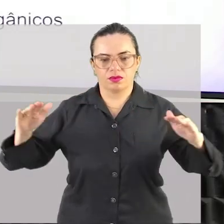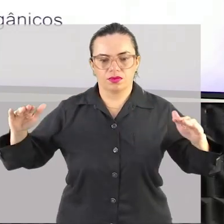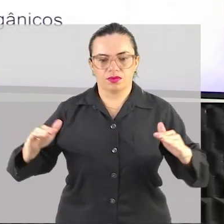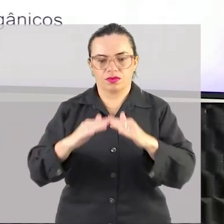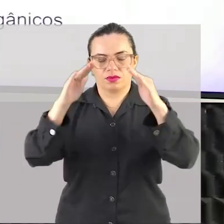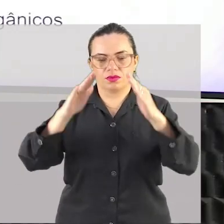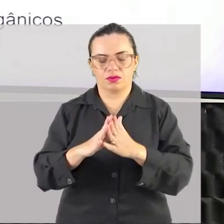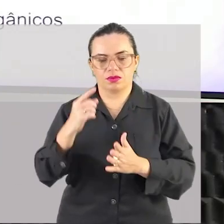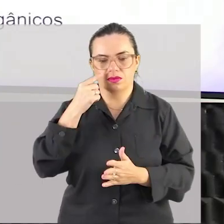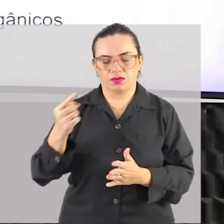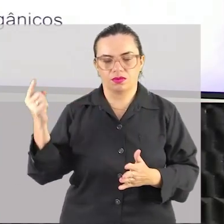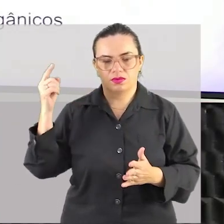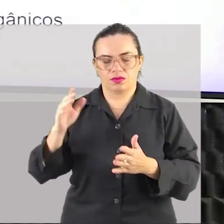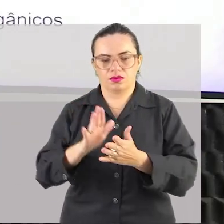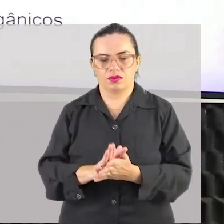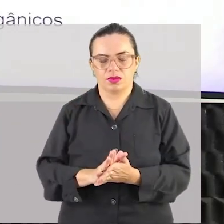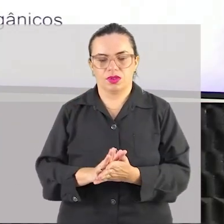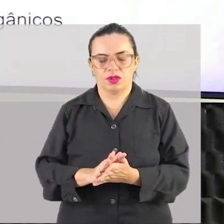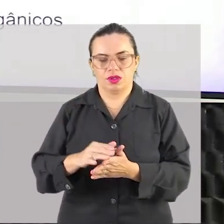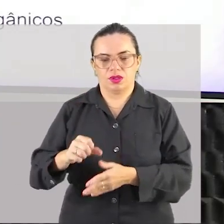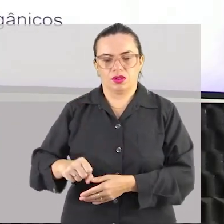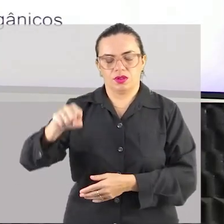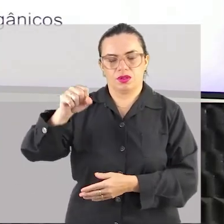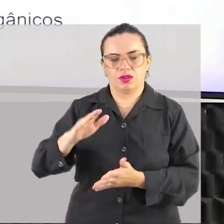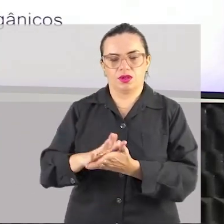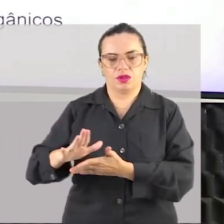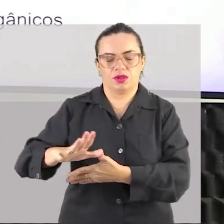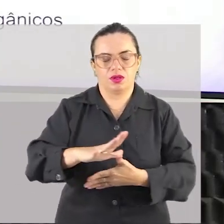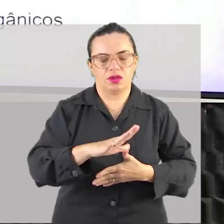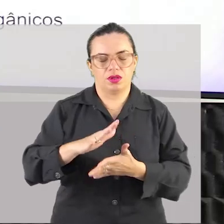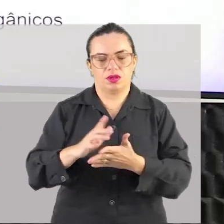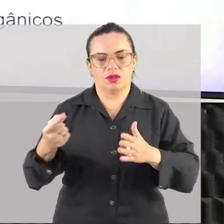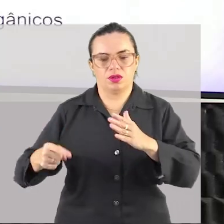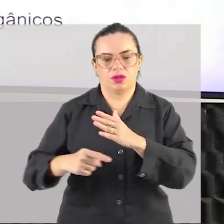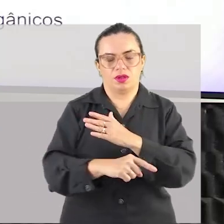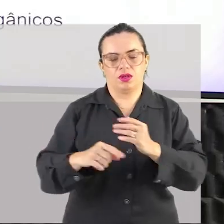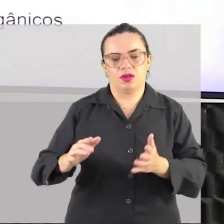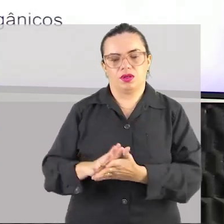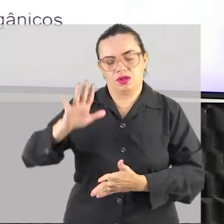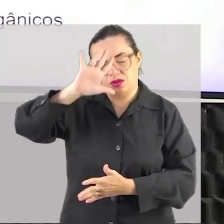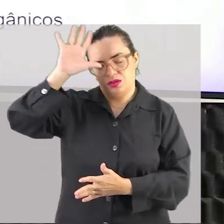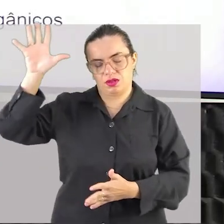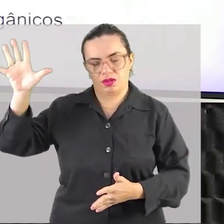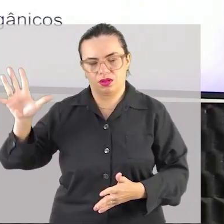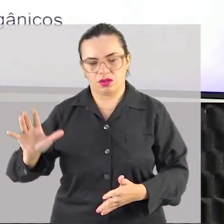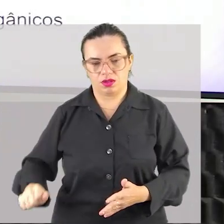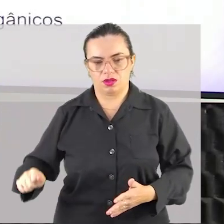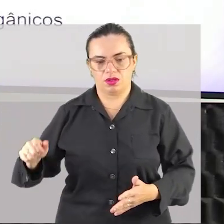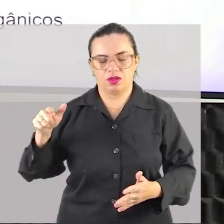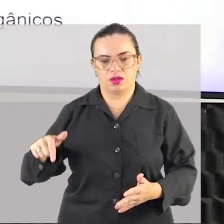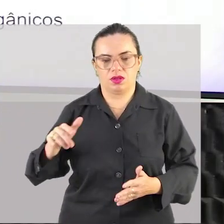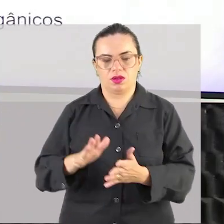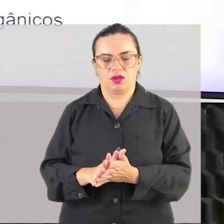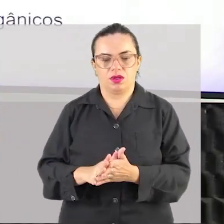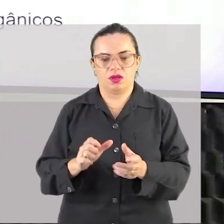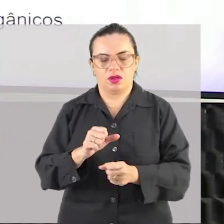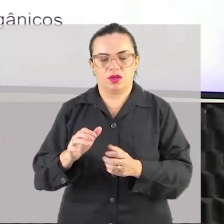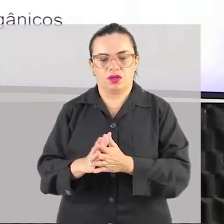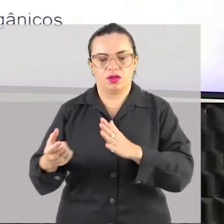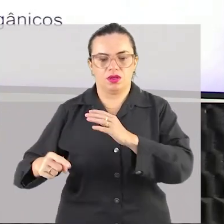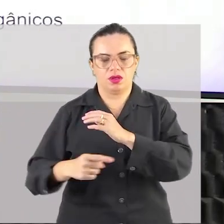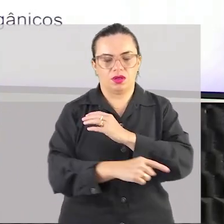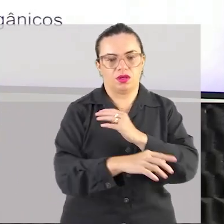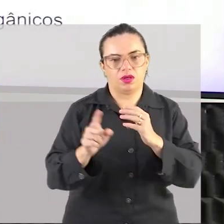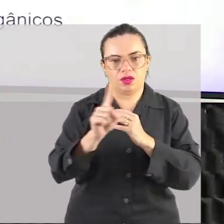placa sul-americana, aquela que nós estamos, ela se distanciou da África. É um movimento divergente, não um movimento